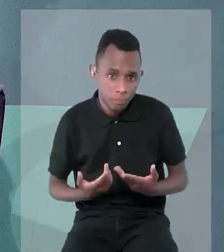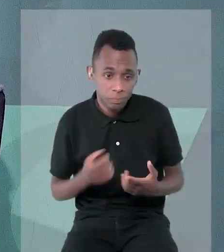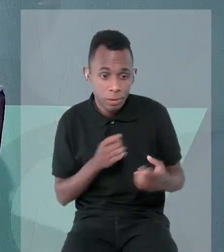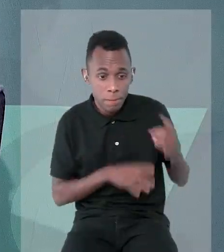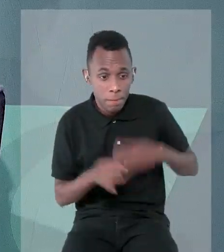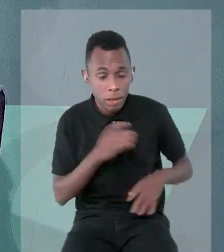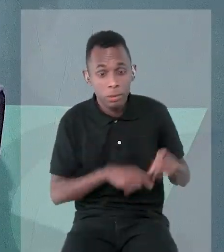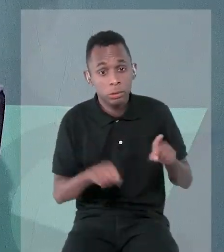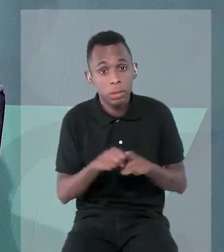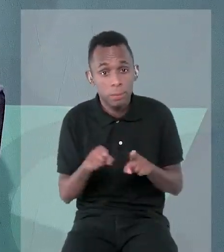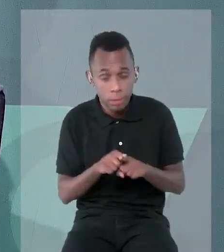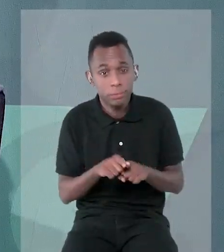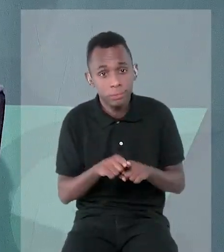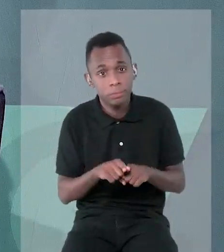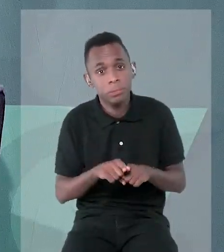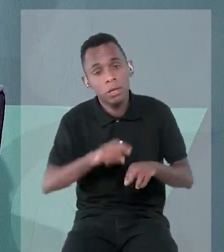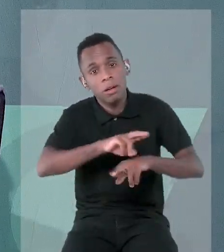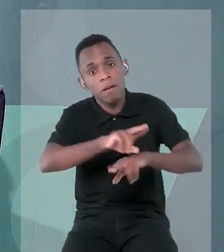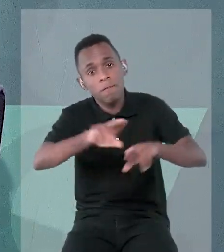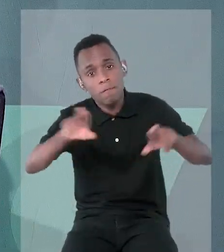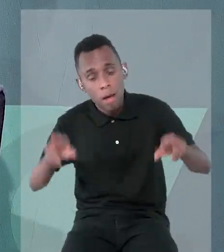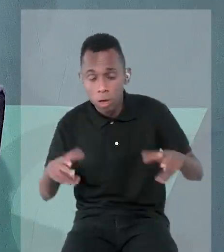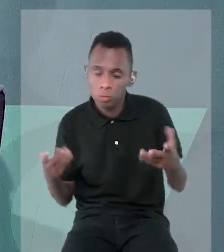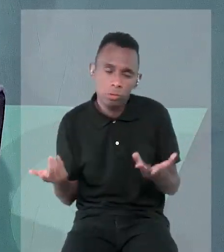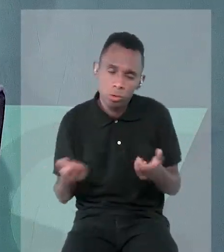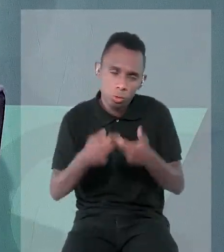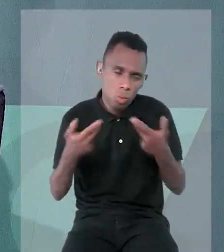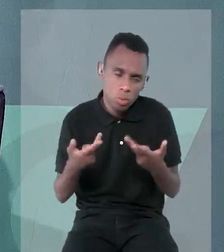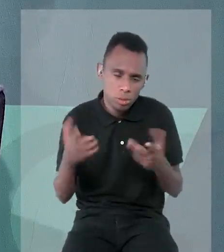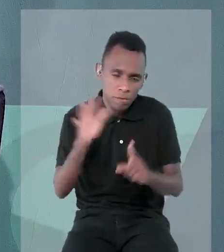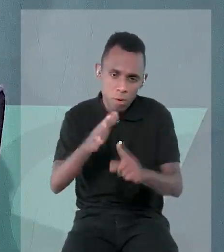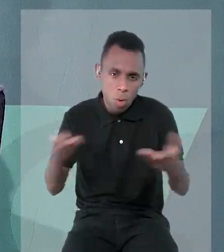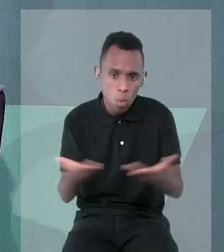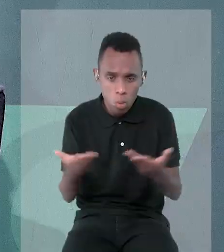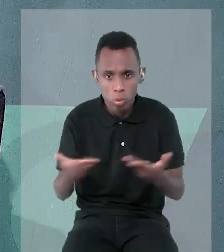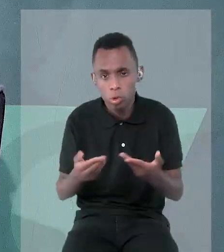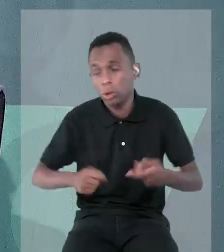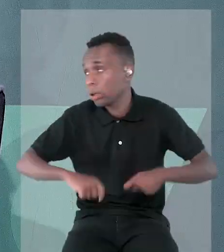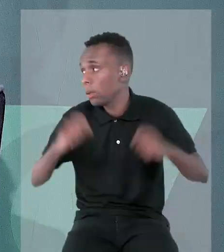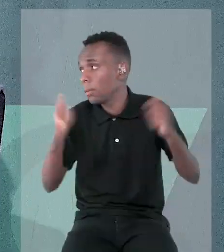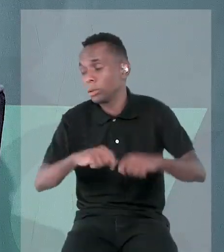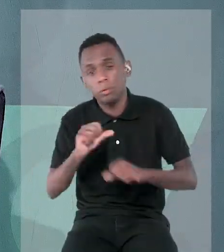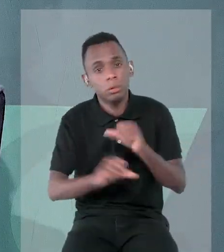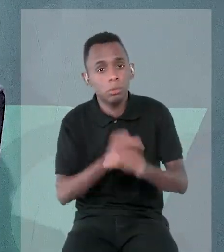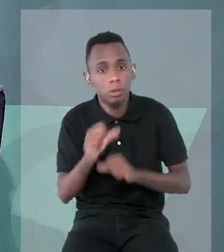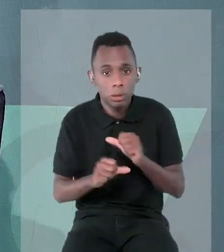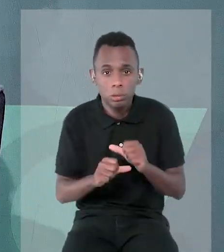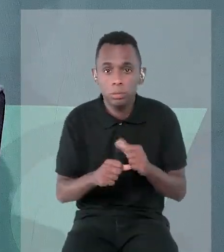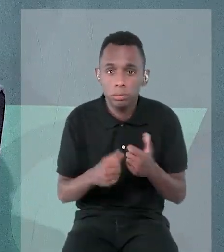dessa catástrofe climática, em muitos fatores que hoje são fatores que permitem essa